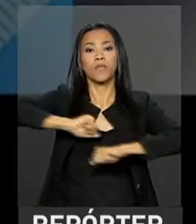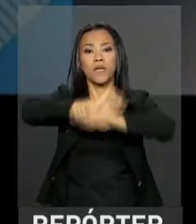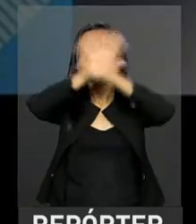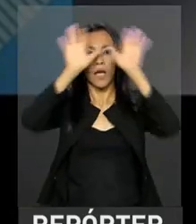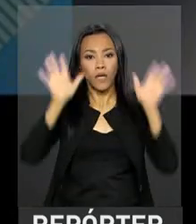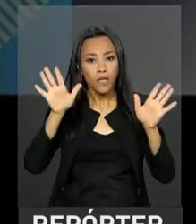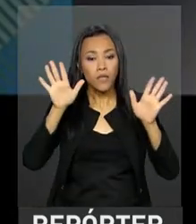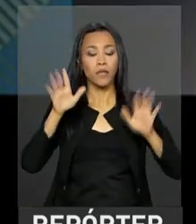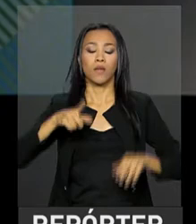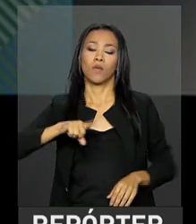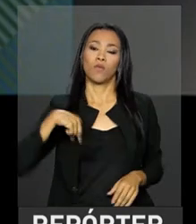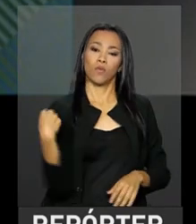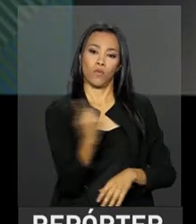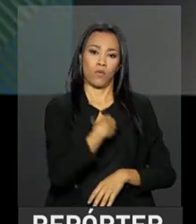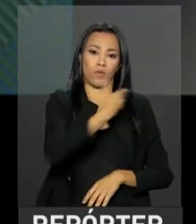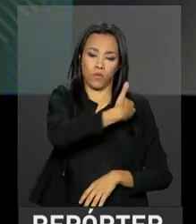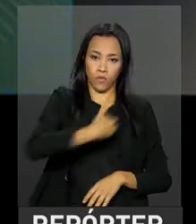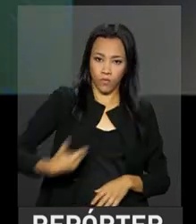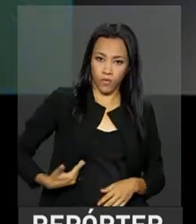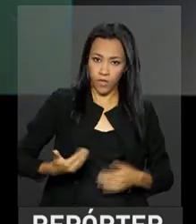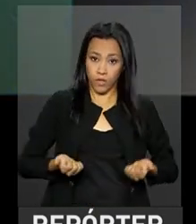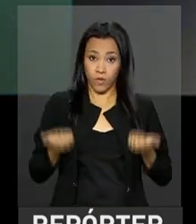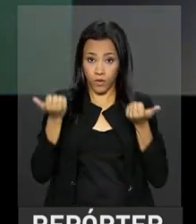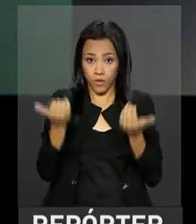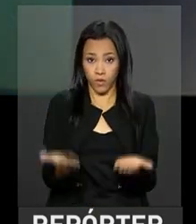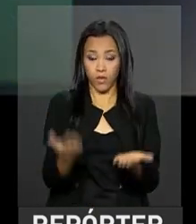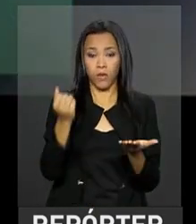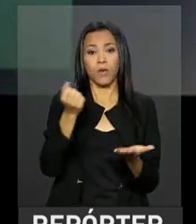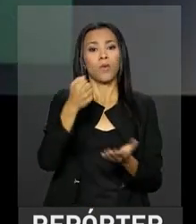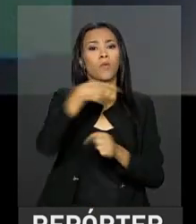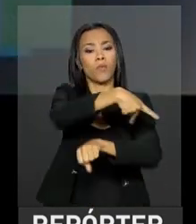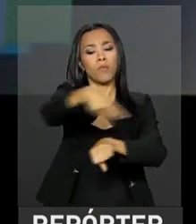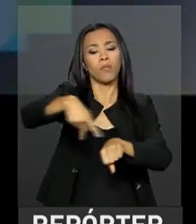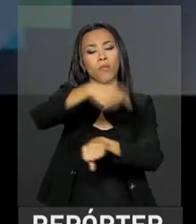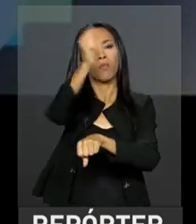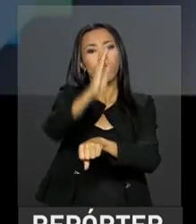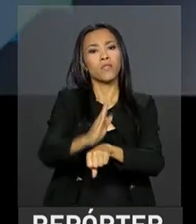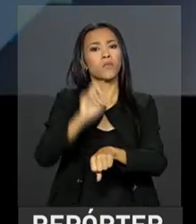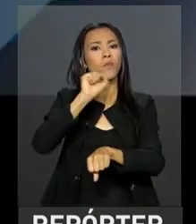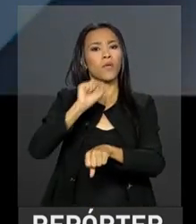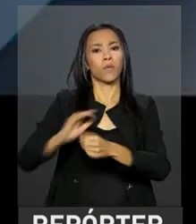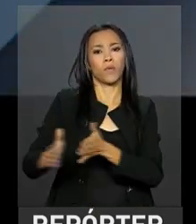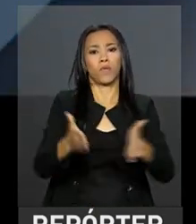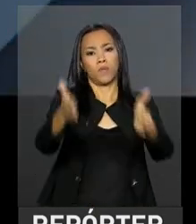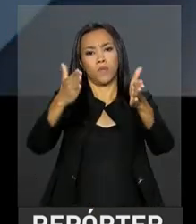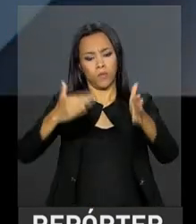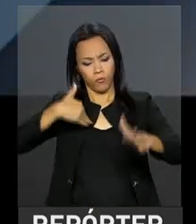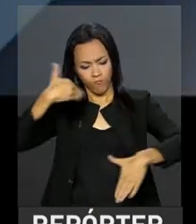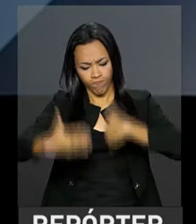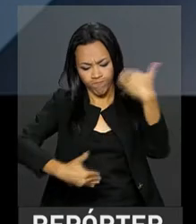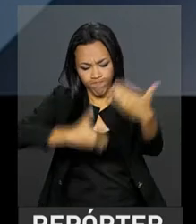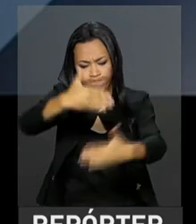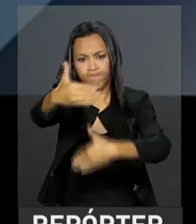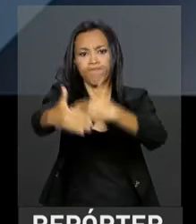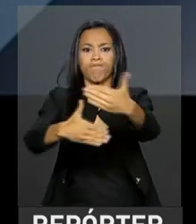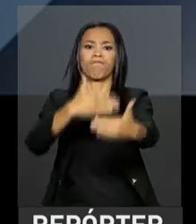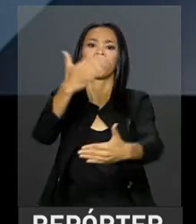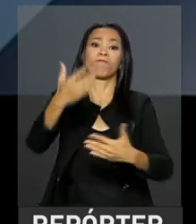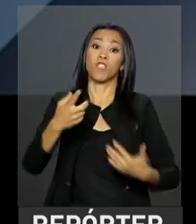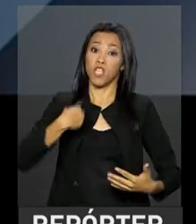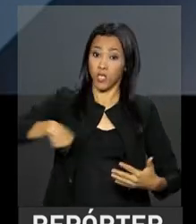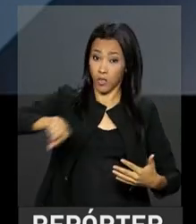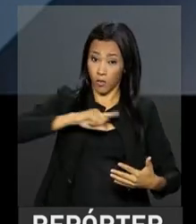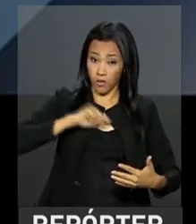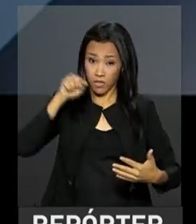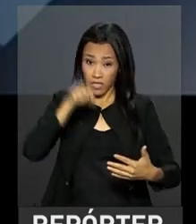Nosso governo devolveu ao Brasil o caminho do desenvolvimento e desse caminho nós